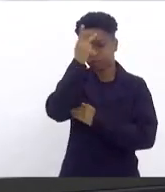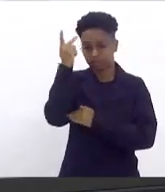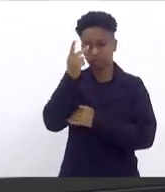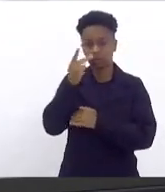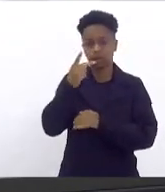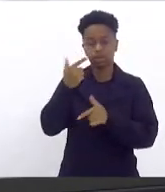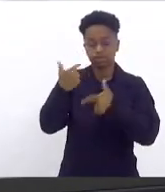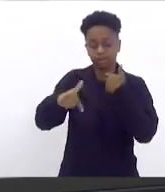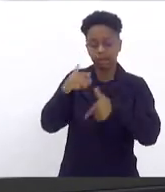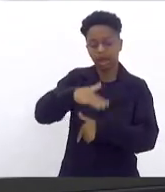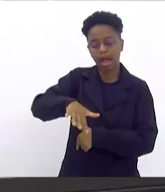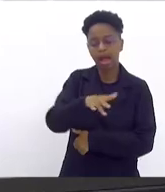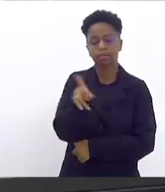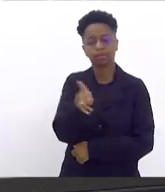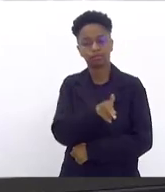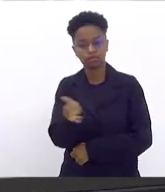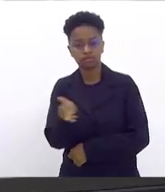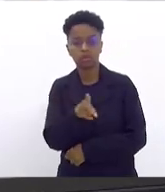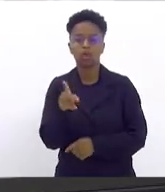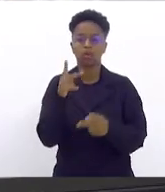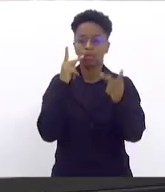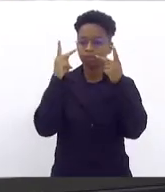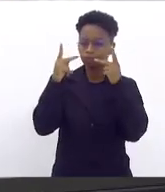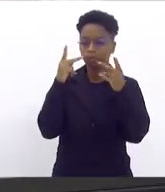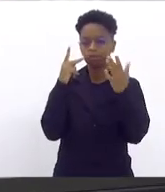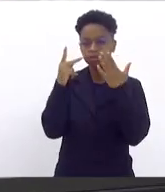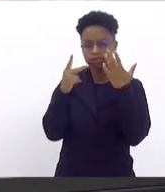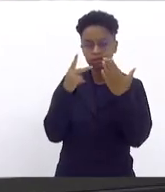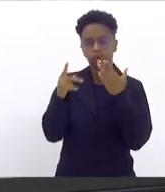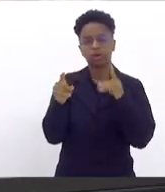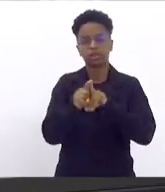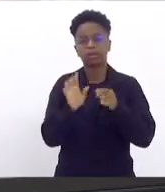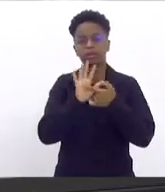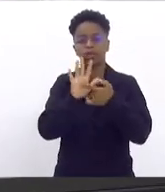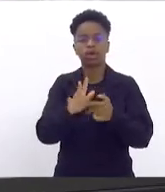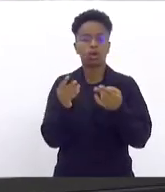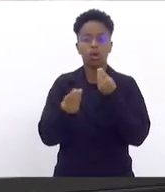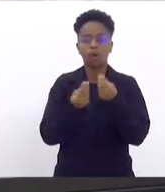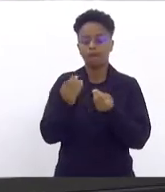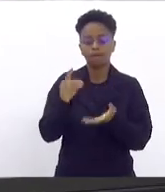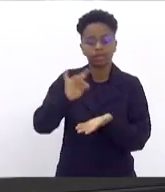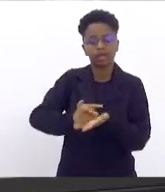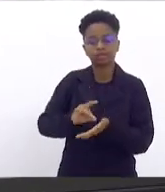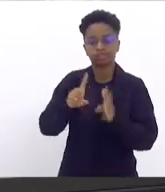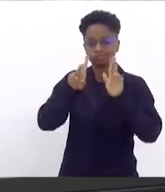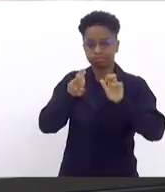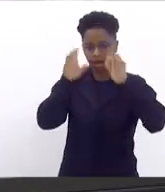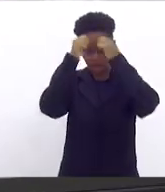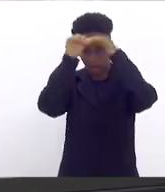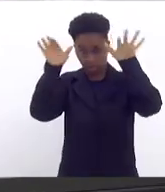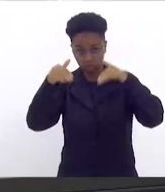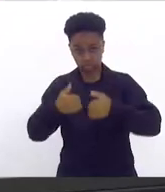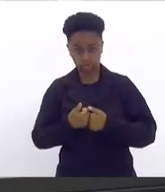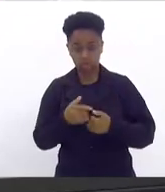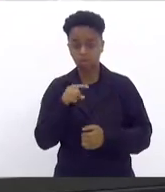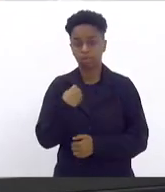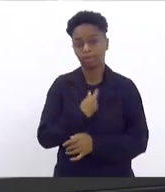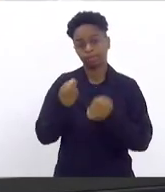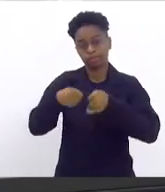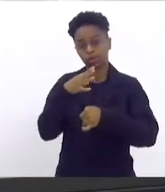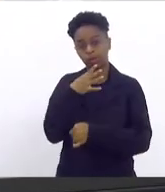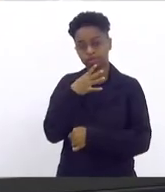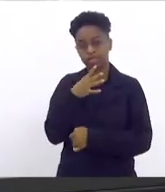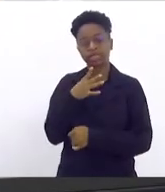professores, psicoterapeutas, para falar sobre o autismo, uma realidade que nós precisamos conhecer. Portanto, cada vez mais o diagnóstico